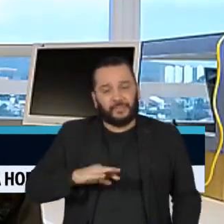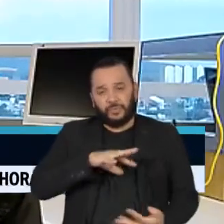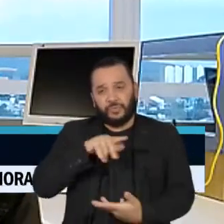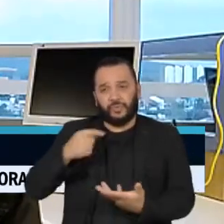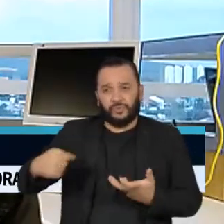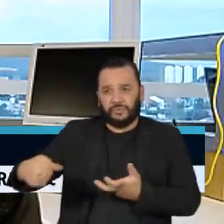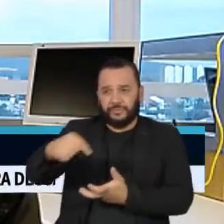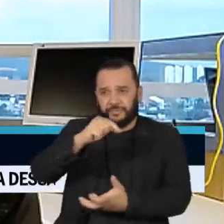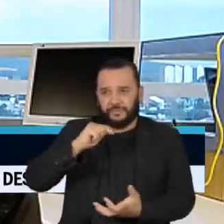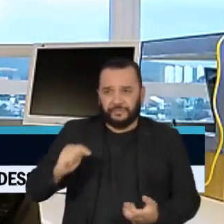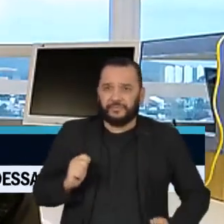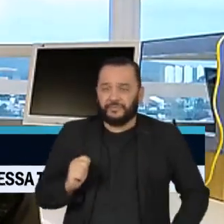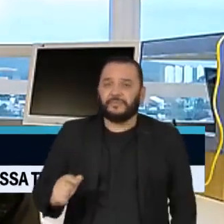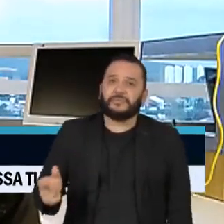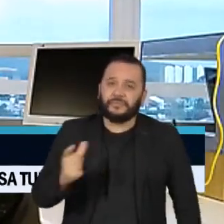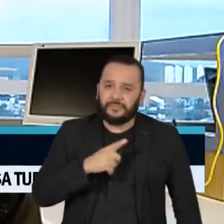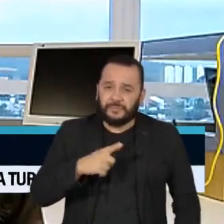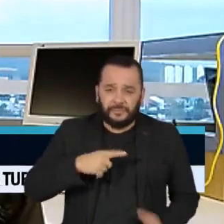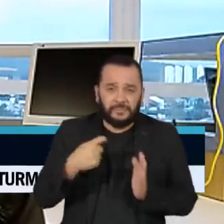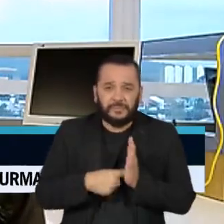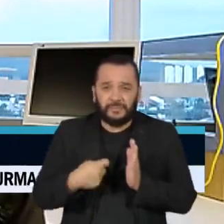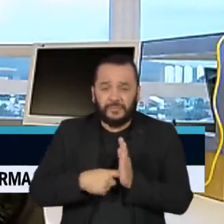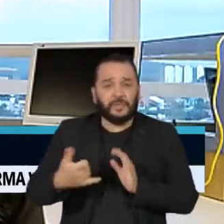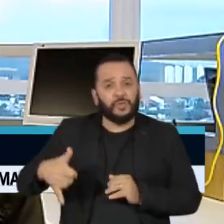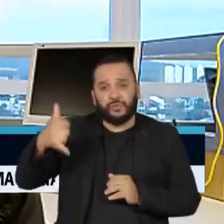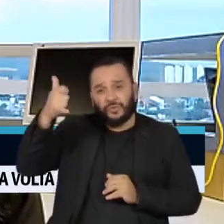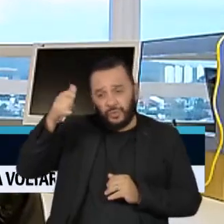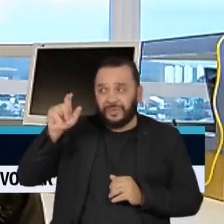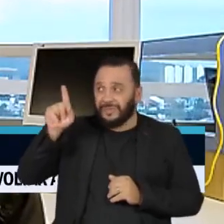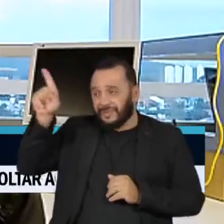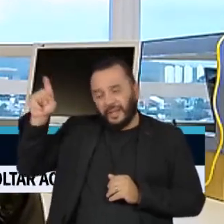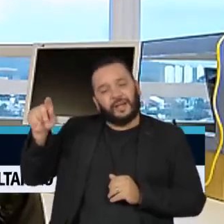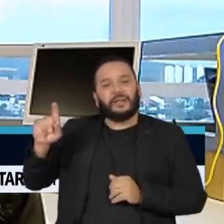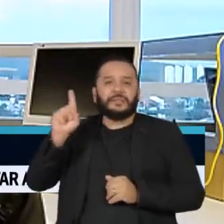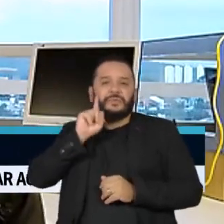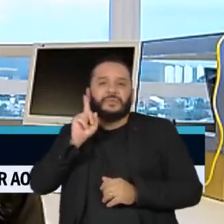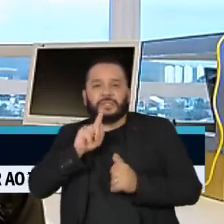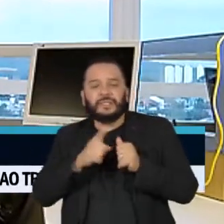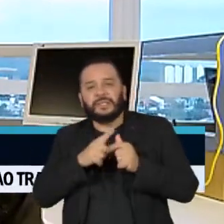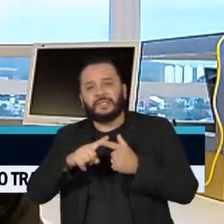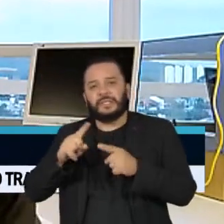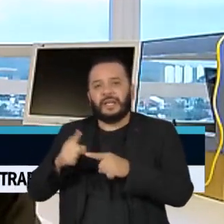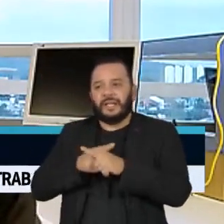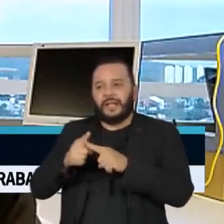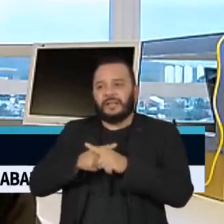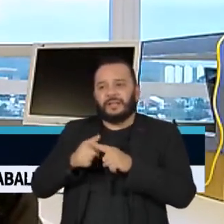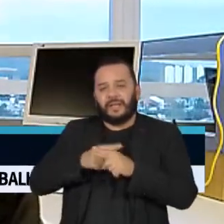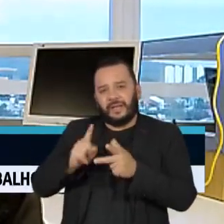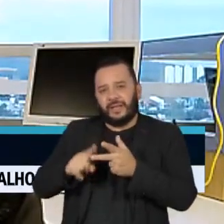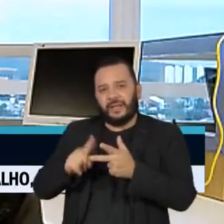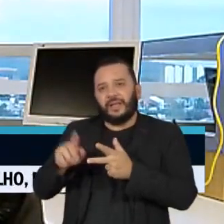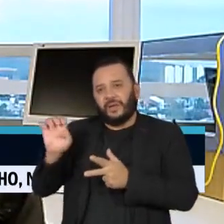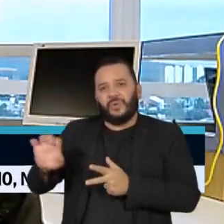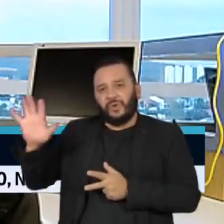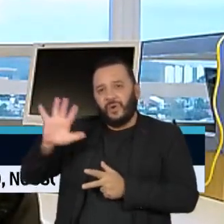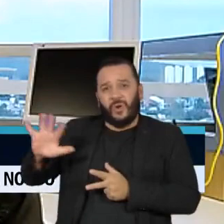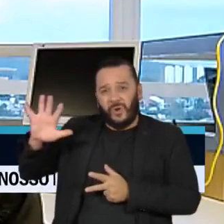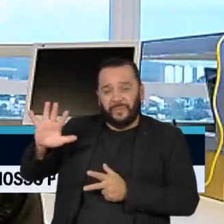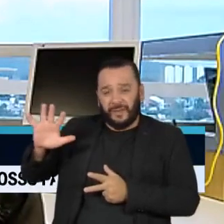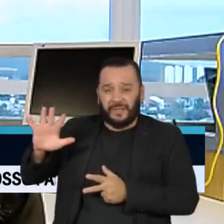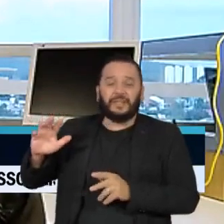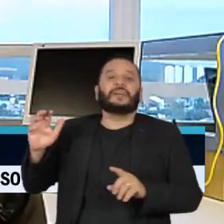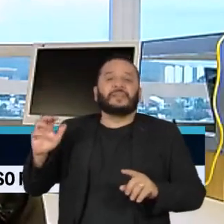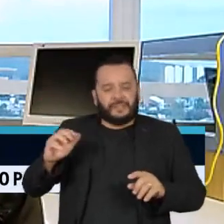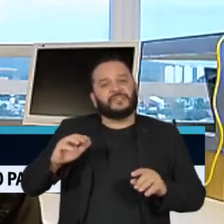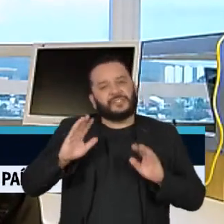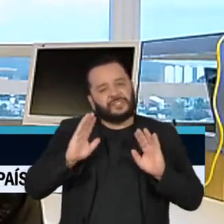da taxa de juros nas principais economias, como Estados Unidos, Inglaterra e Europa, é um risco de recessão. Em